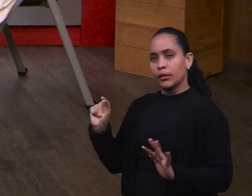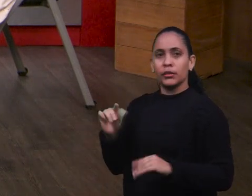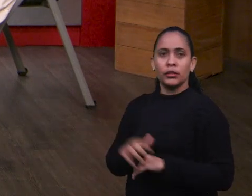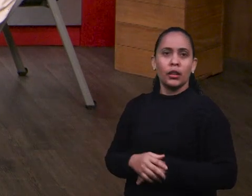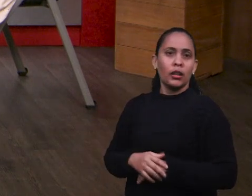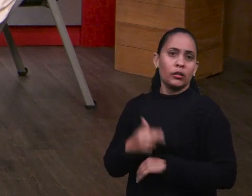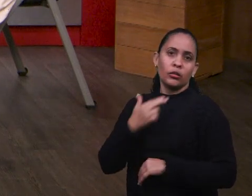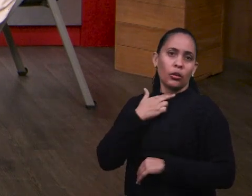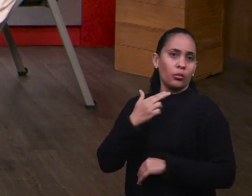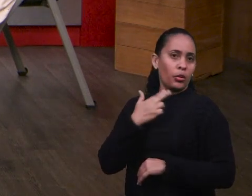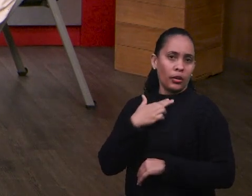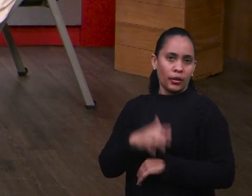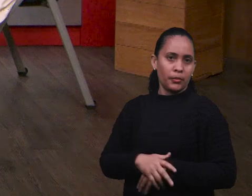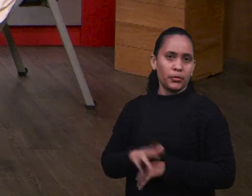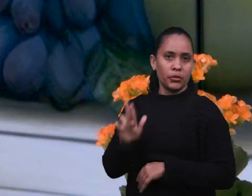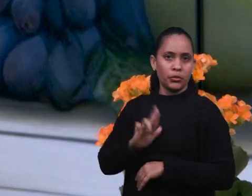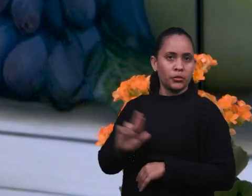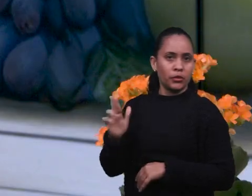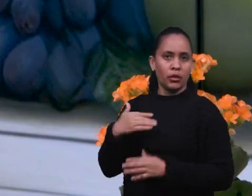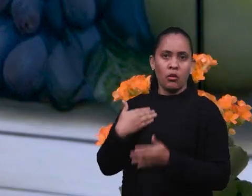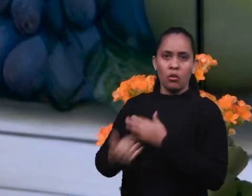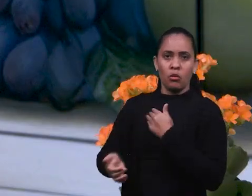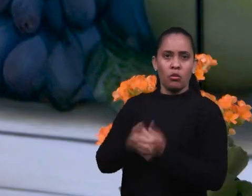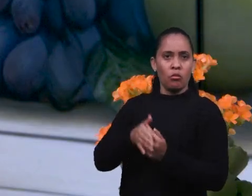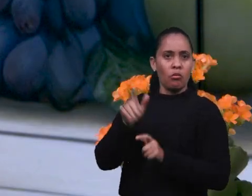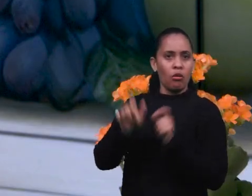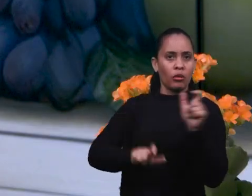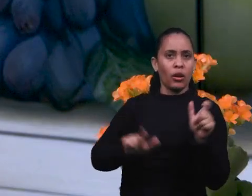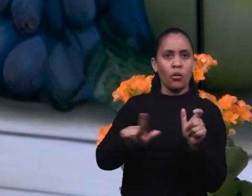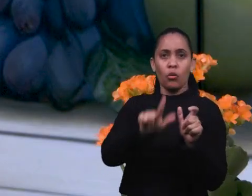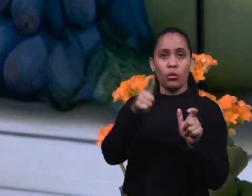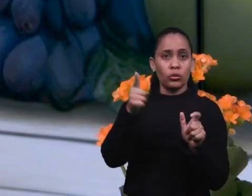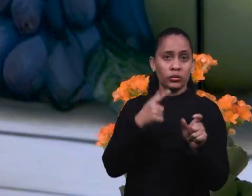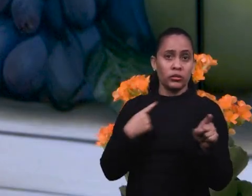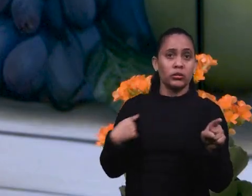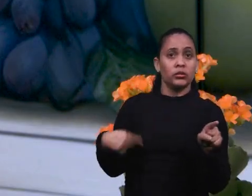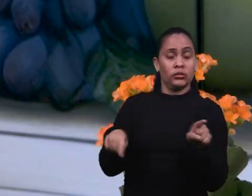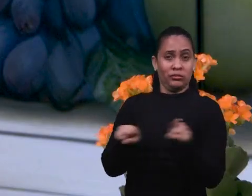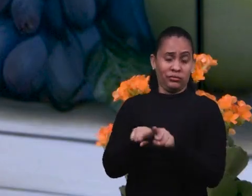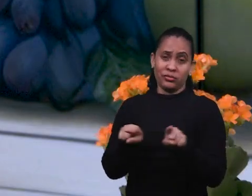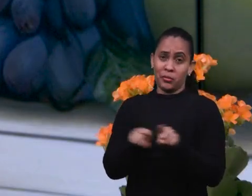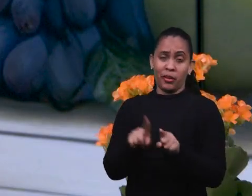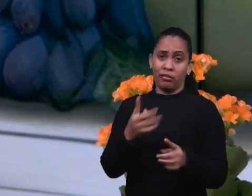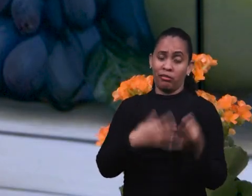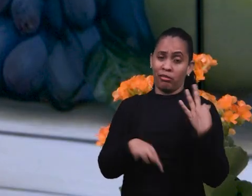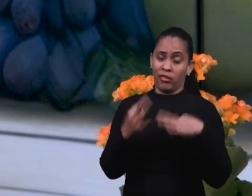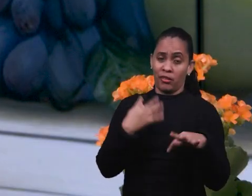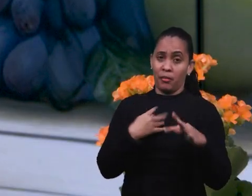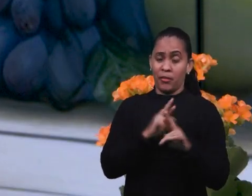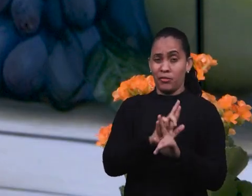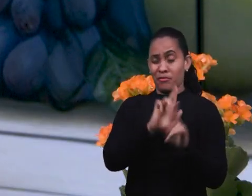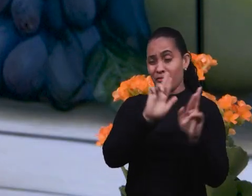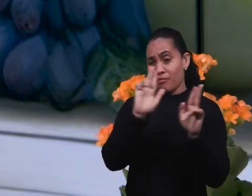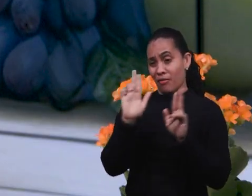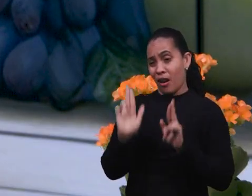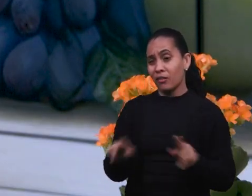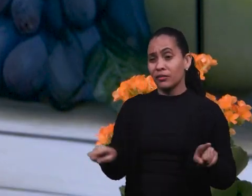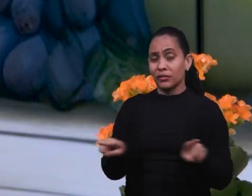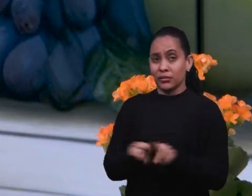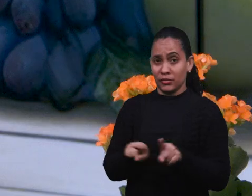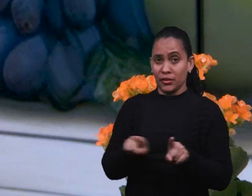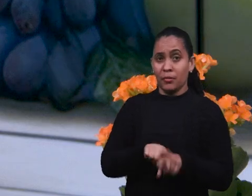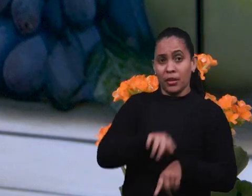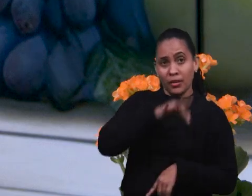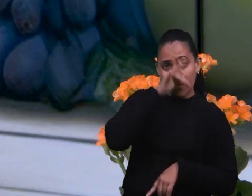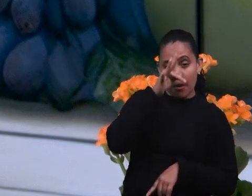Em hipótese alguma, seja com os análogos, seja com outros, até fitoterápicos mesmo, né? Que vêm das plantas, mas que